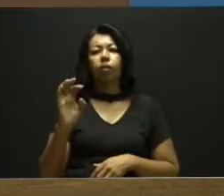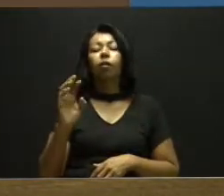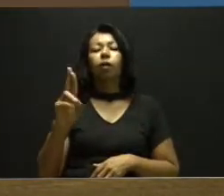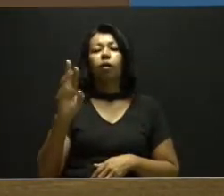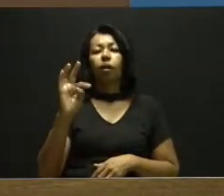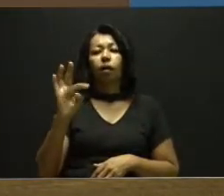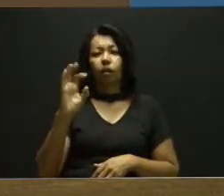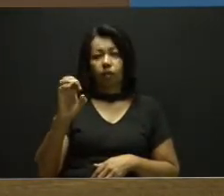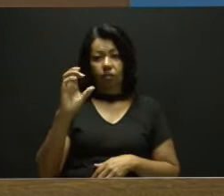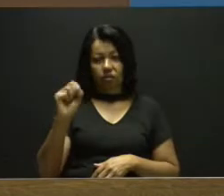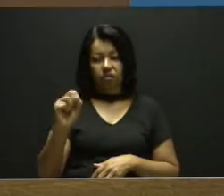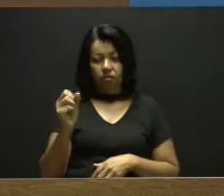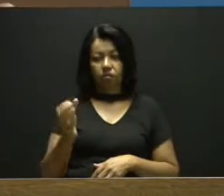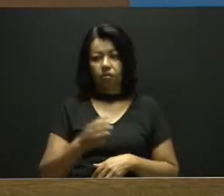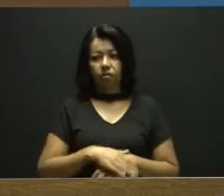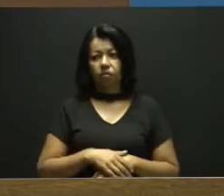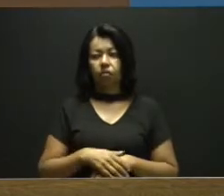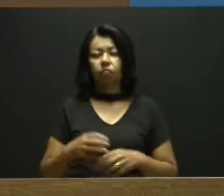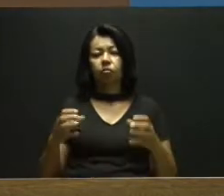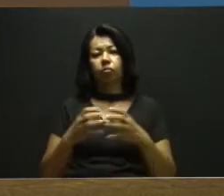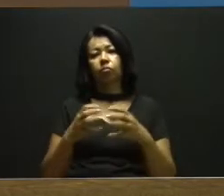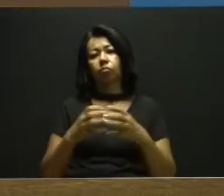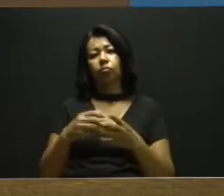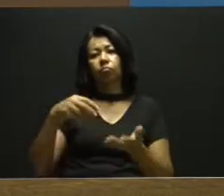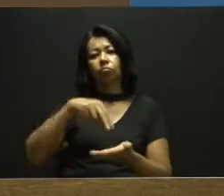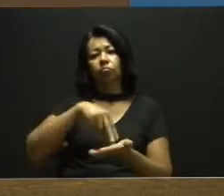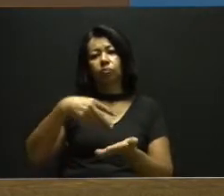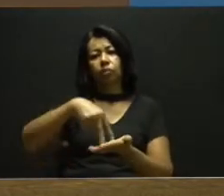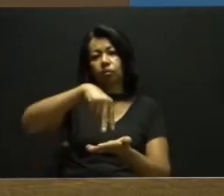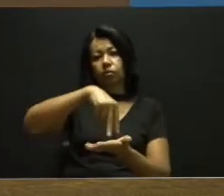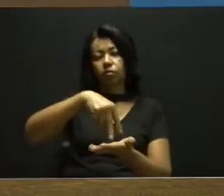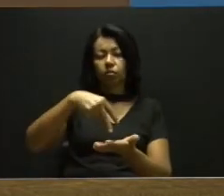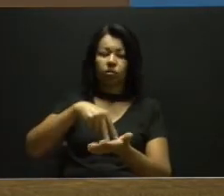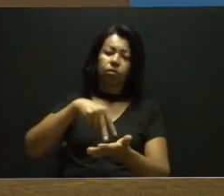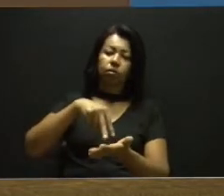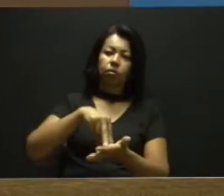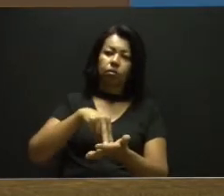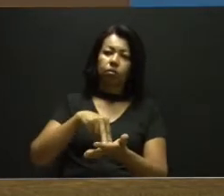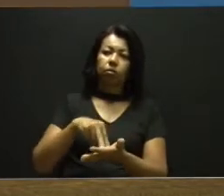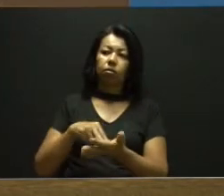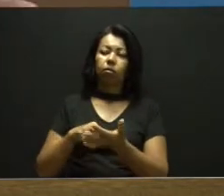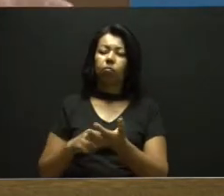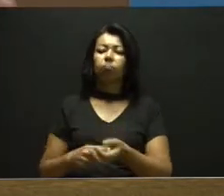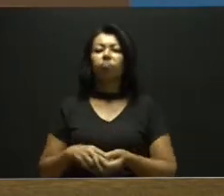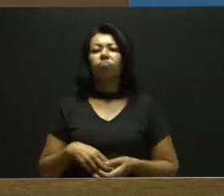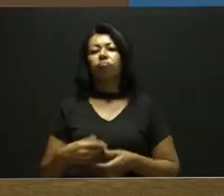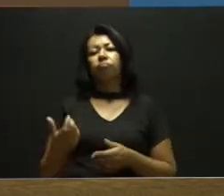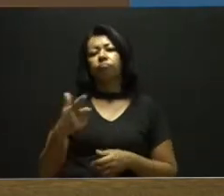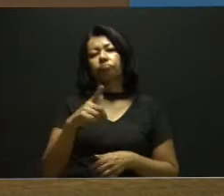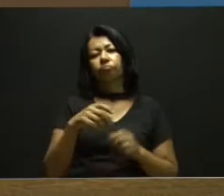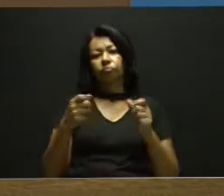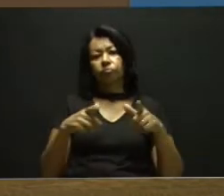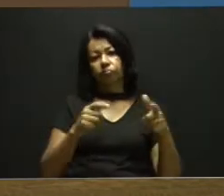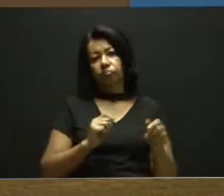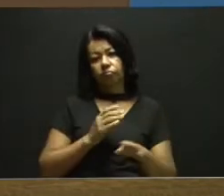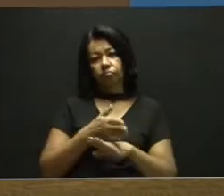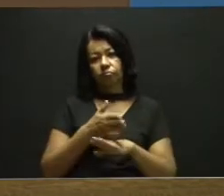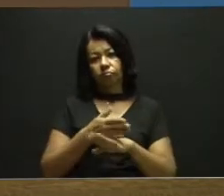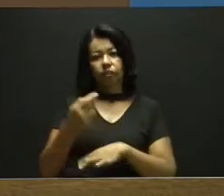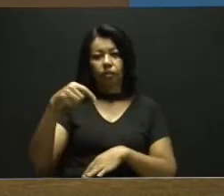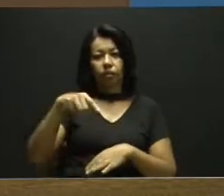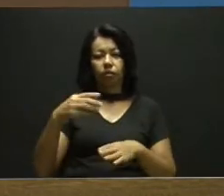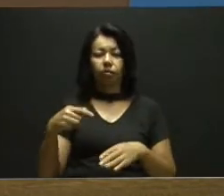linha de frente com seus corpos coreográficos em cerimoniais aqui até mesmo dentro desta